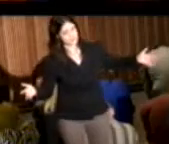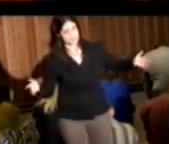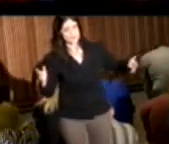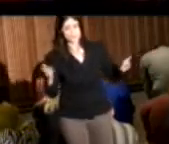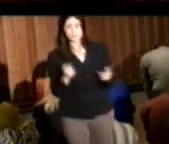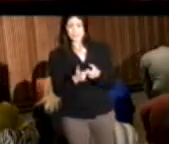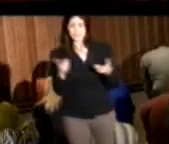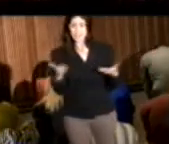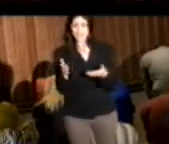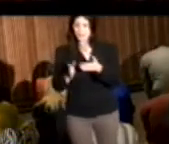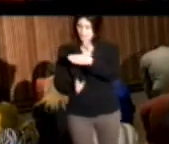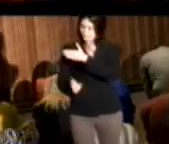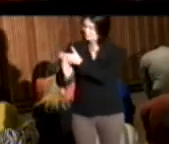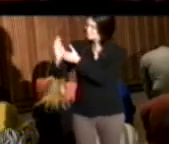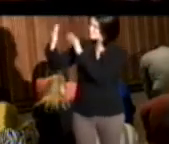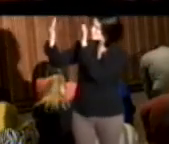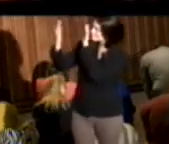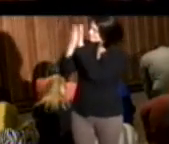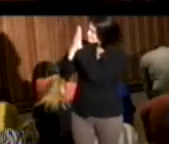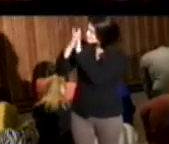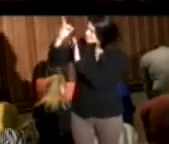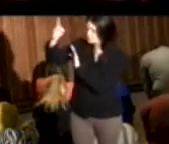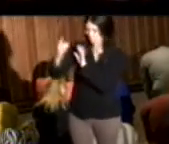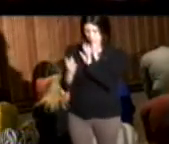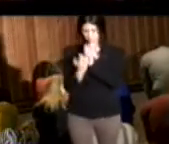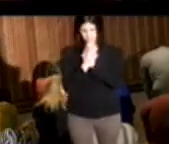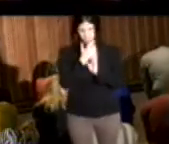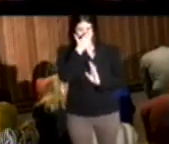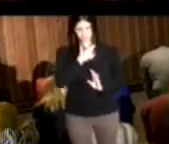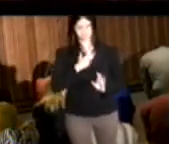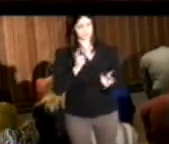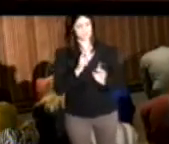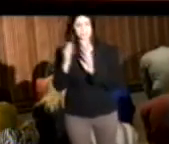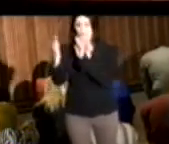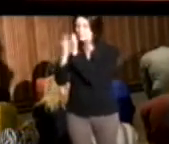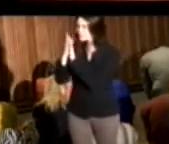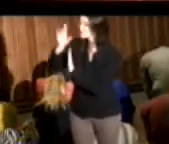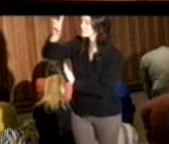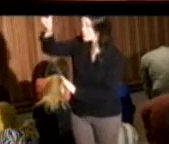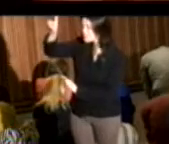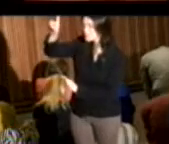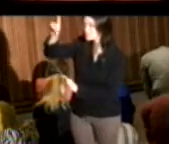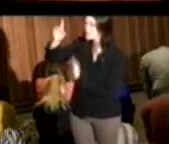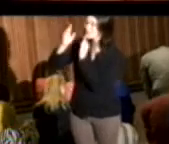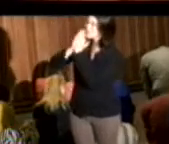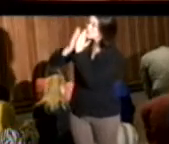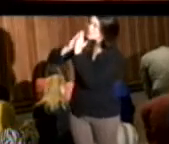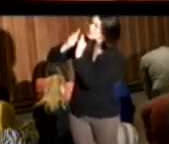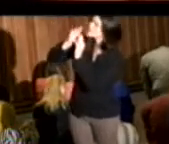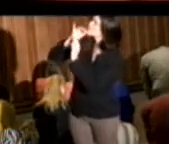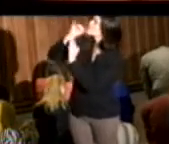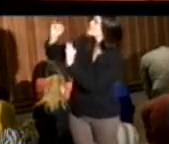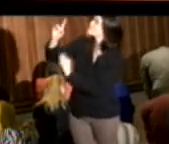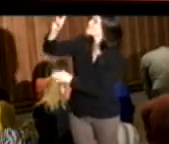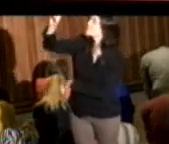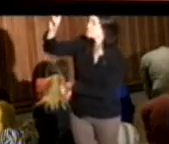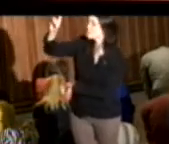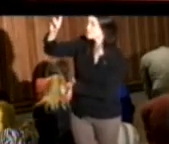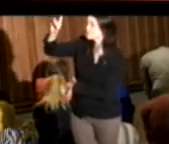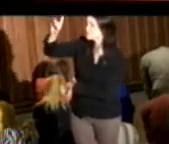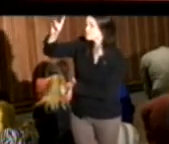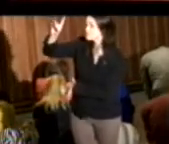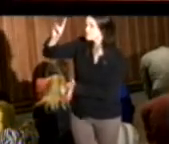tua presença e não na minha, Senhor, porque só o Senhor pode ouvir a oração deles. Mas confiados na